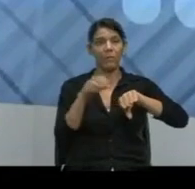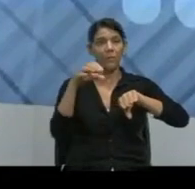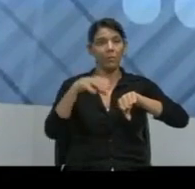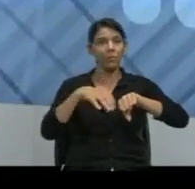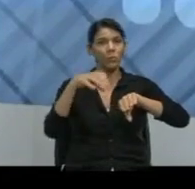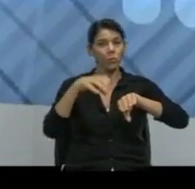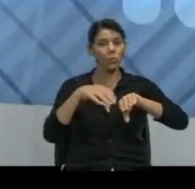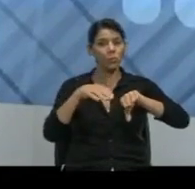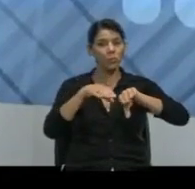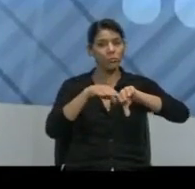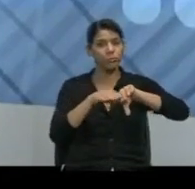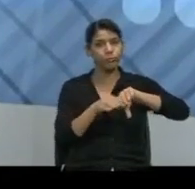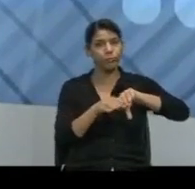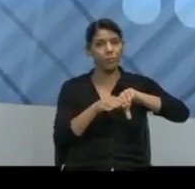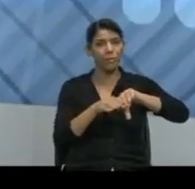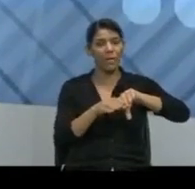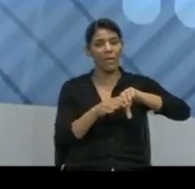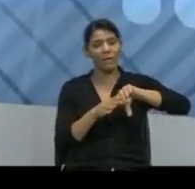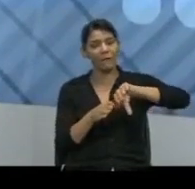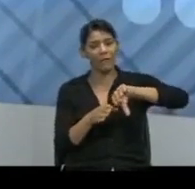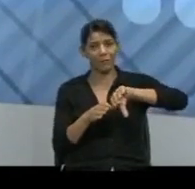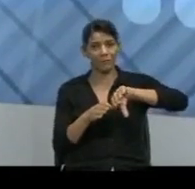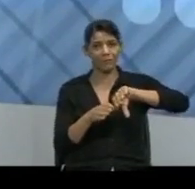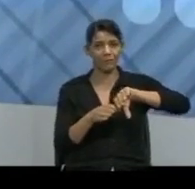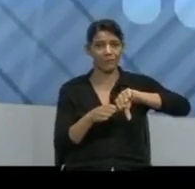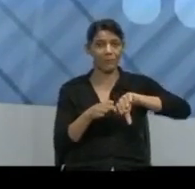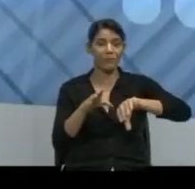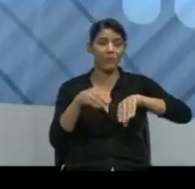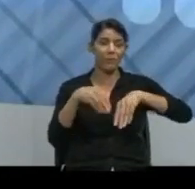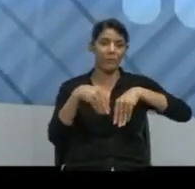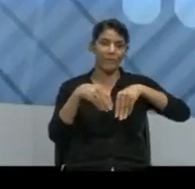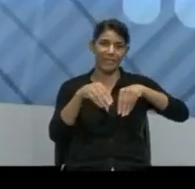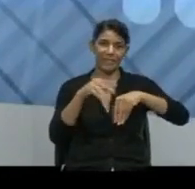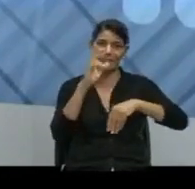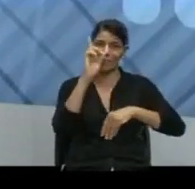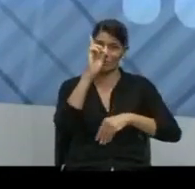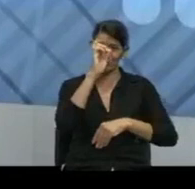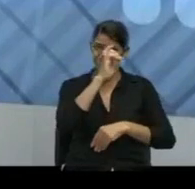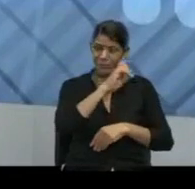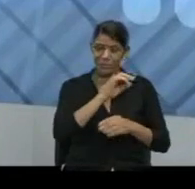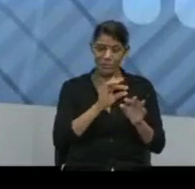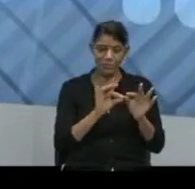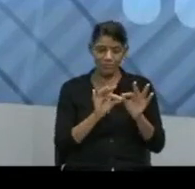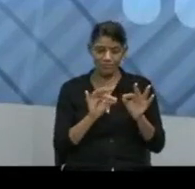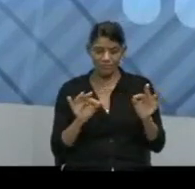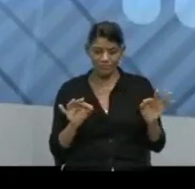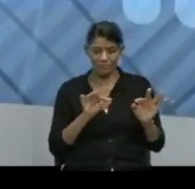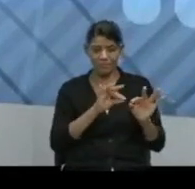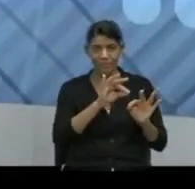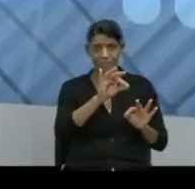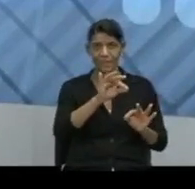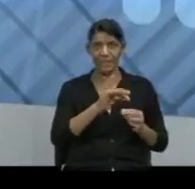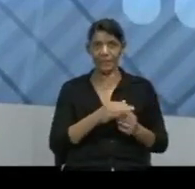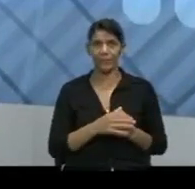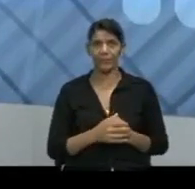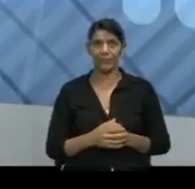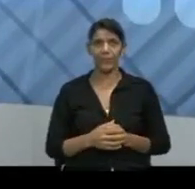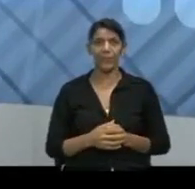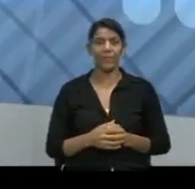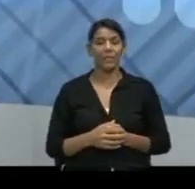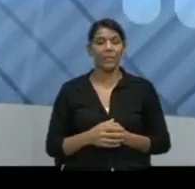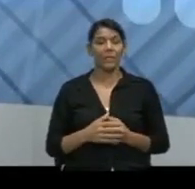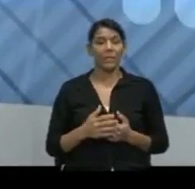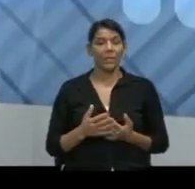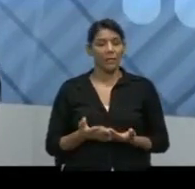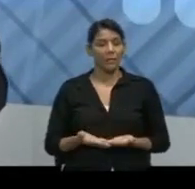chuva, e depois ele dava uma tombadinha para o lado. Então foi um terreno bem dificilzinho ali para nivelar, para fazer o gabarito, tá?